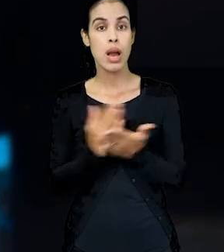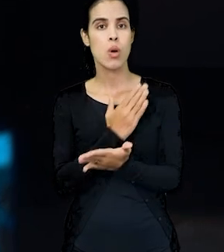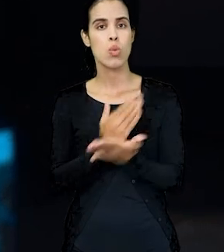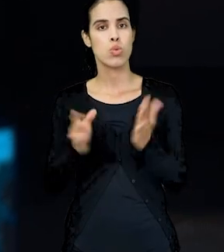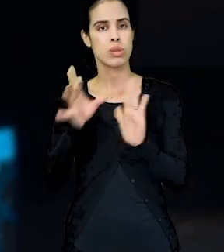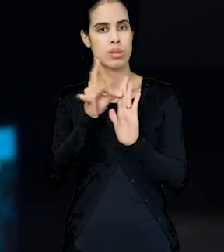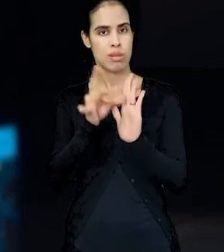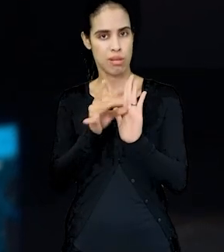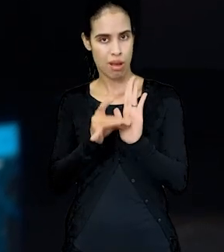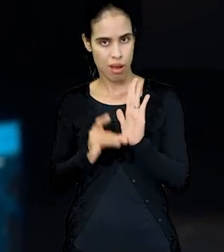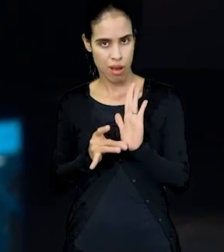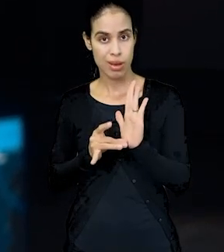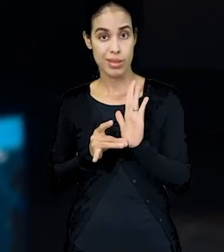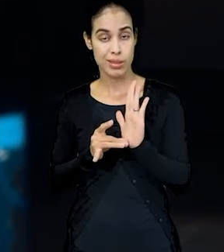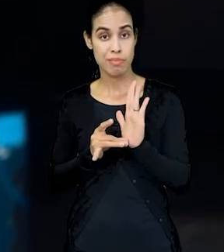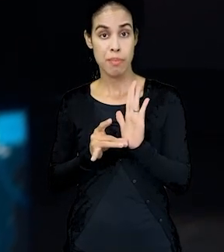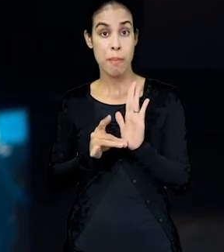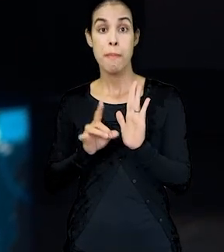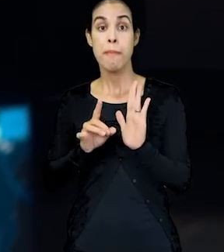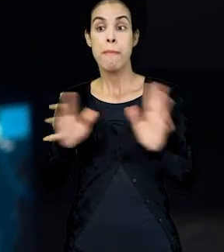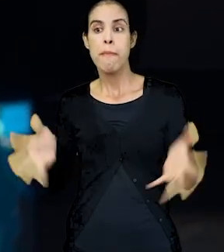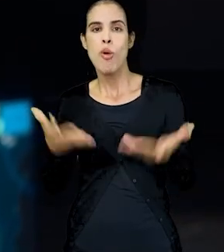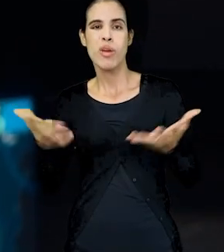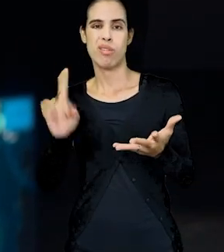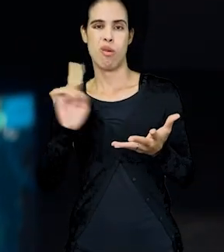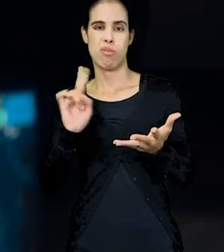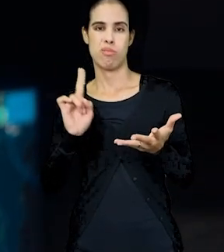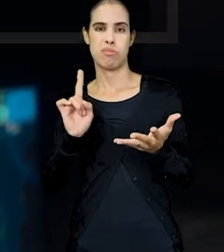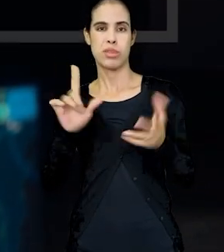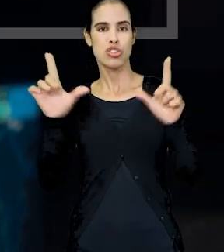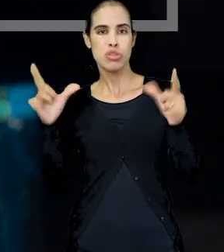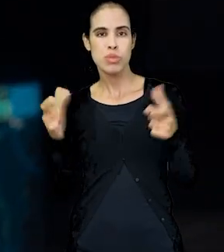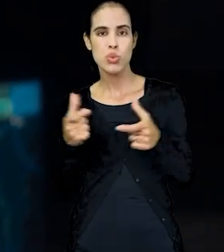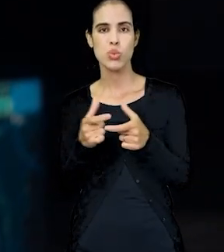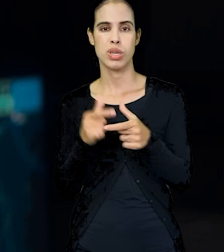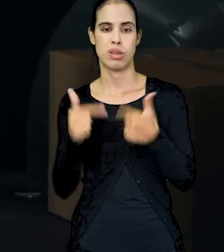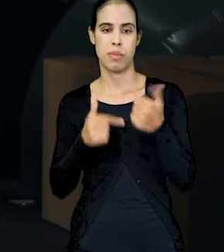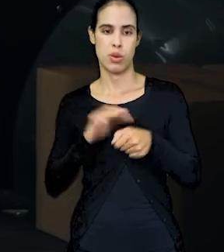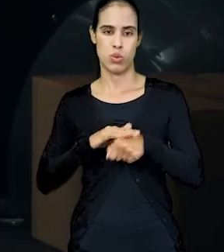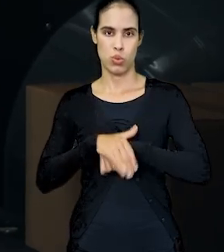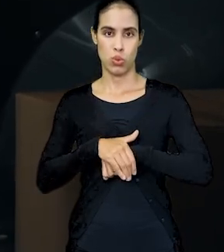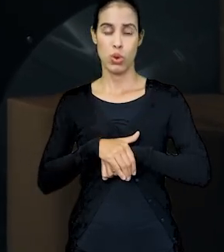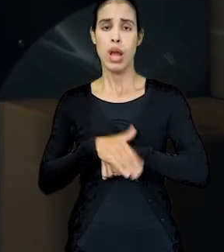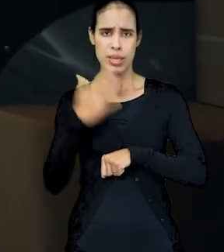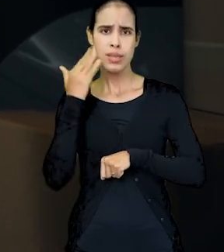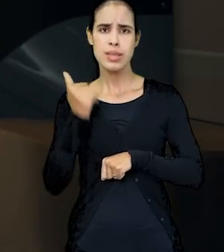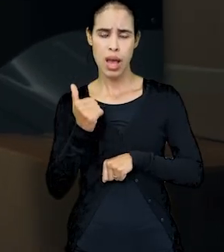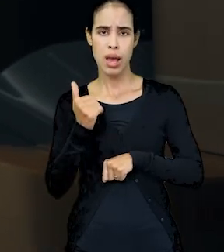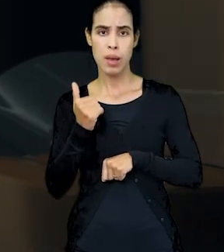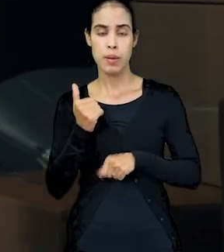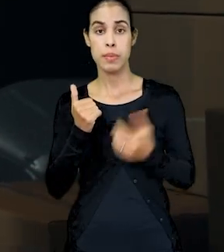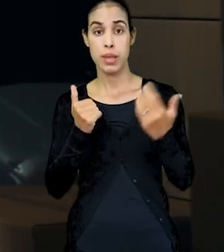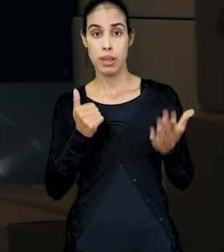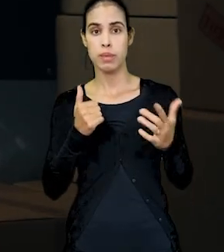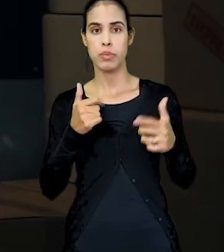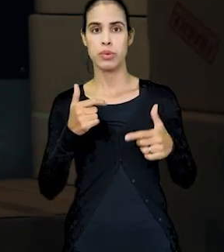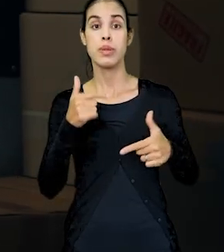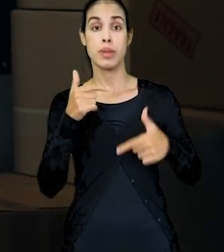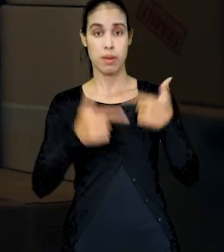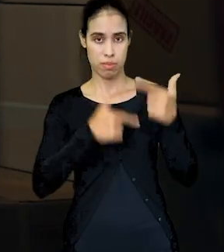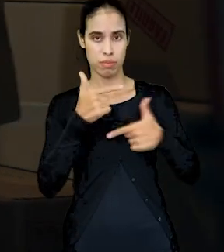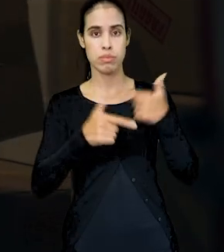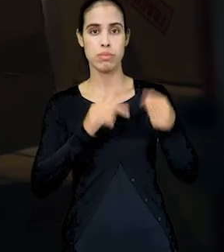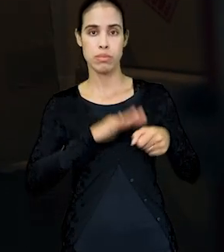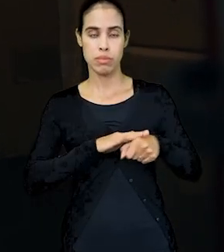para desestimular o trabalho noturno. Uma delas é o adicional noturno. O adicional, toda parcela que tem nome de